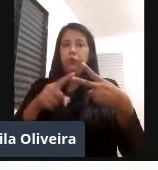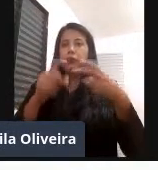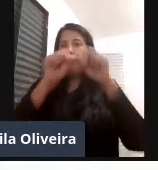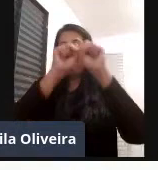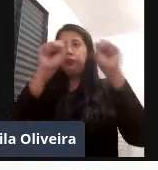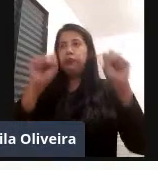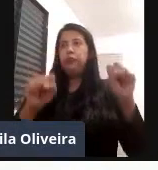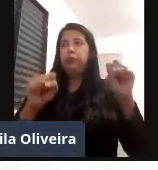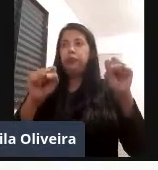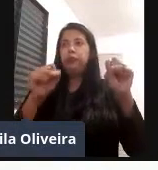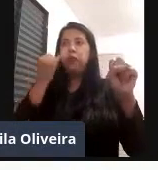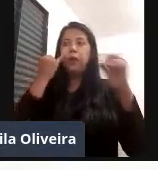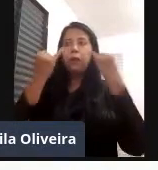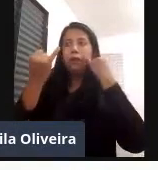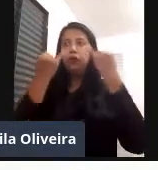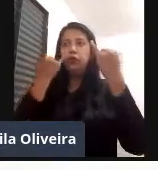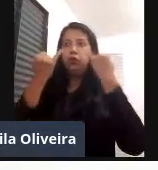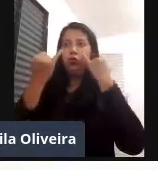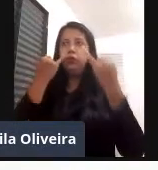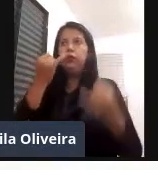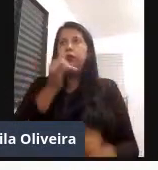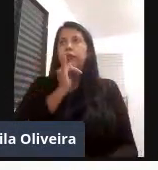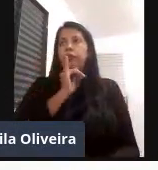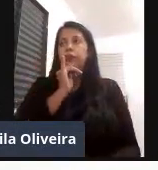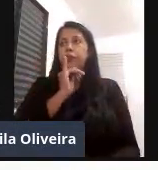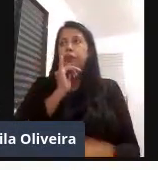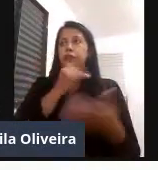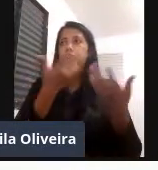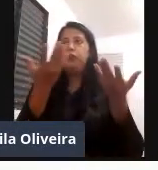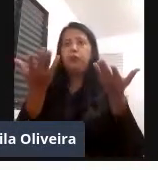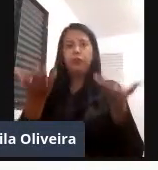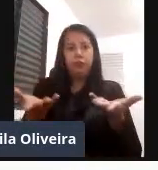Aí, aqui a gente trouxe dois exemplos para vocês, tá?